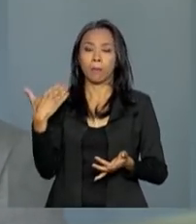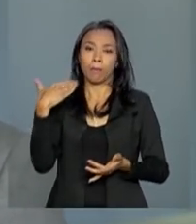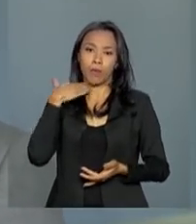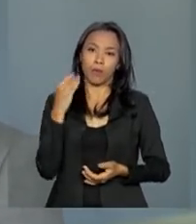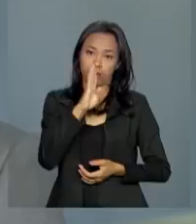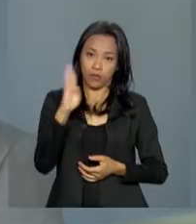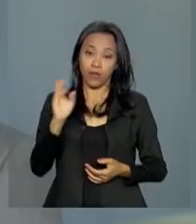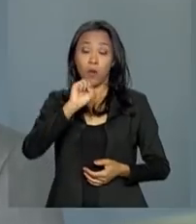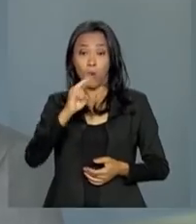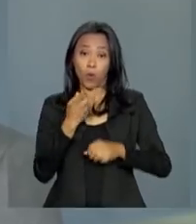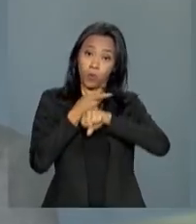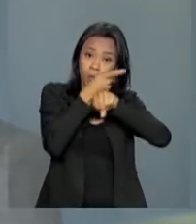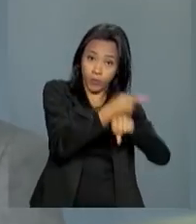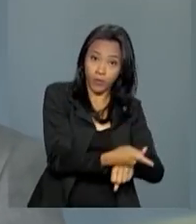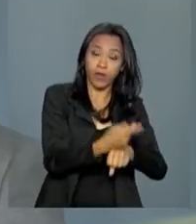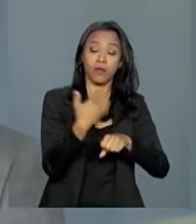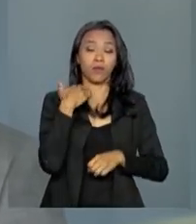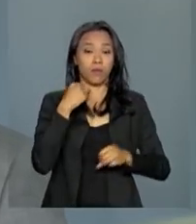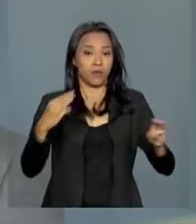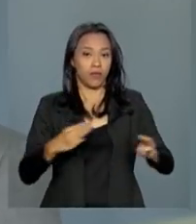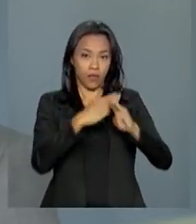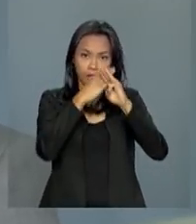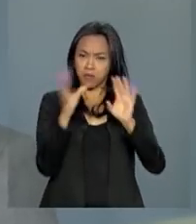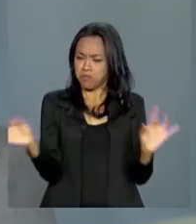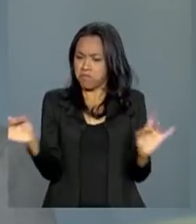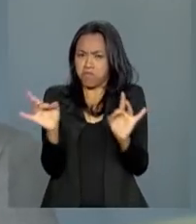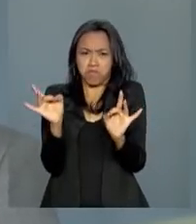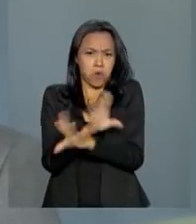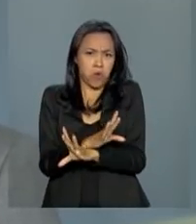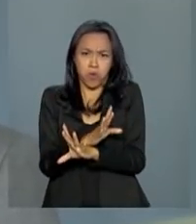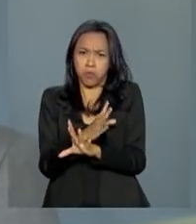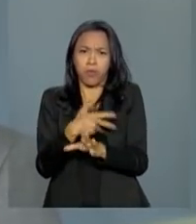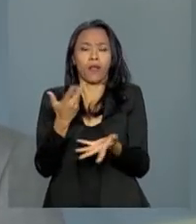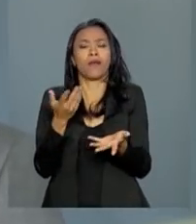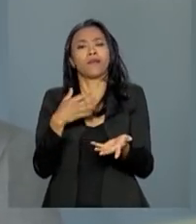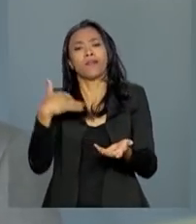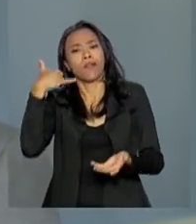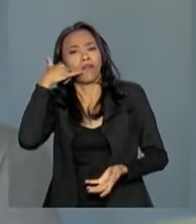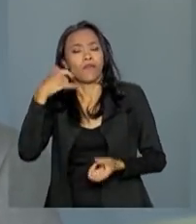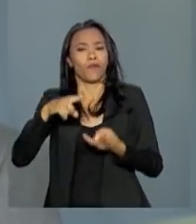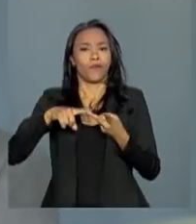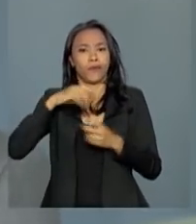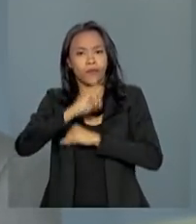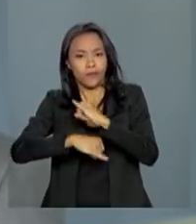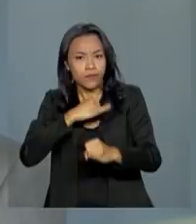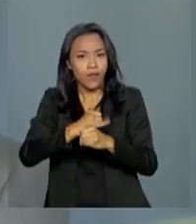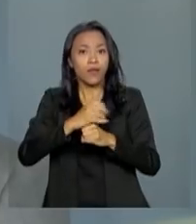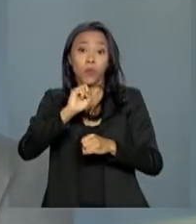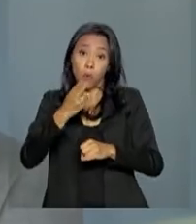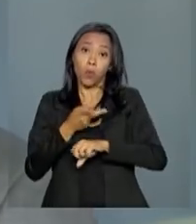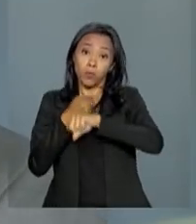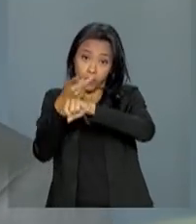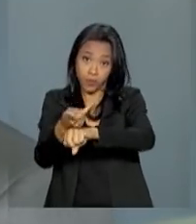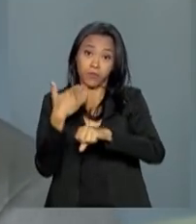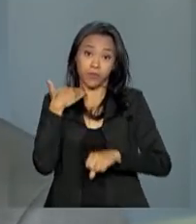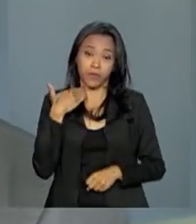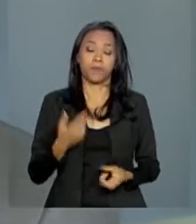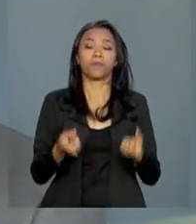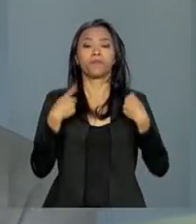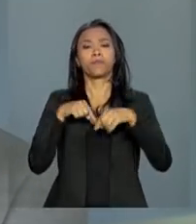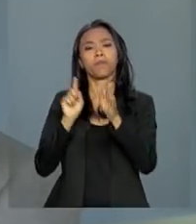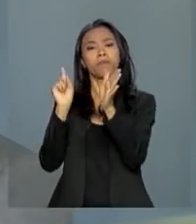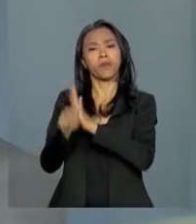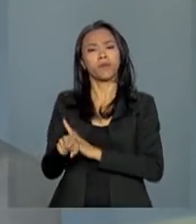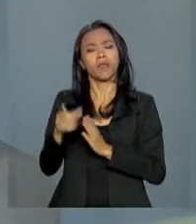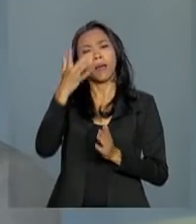prontos para atender as pessoas tanto telefones sites como também nas agências agora a pessoa vai fazer